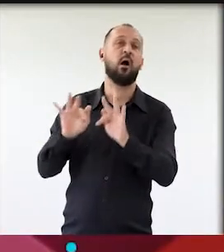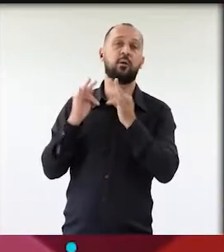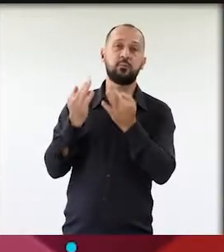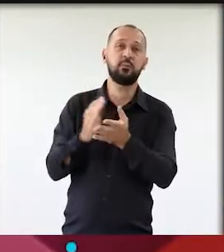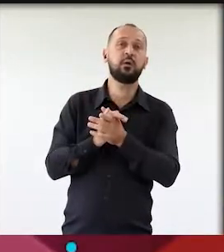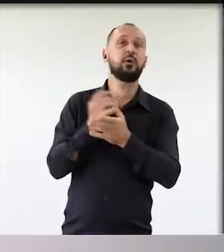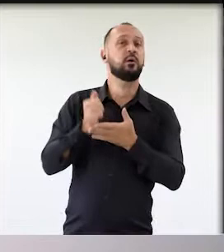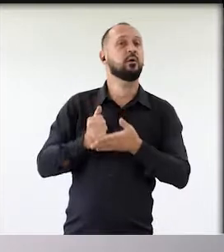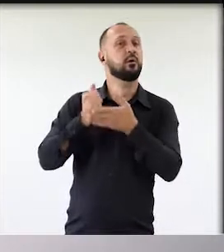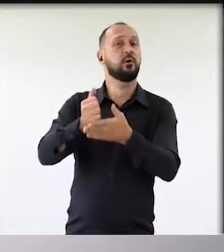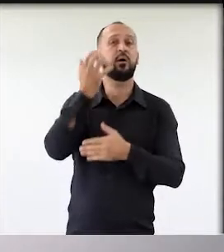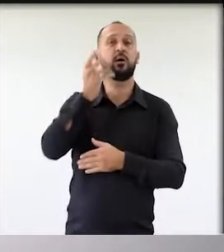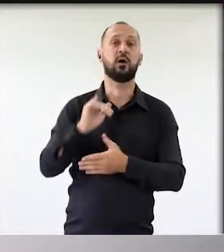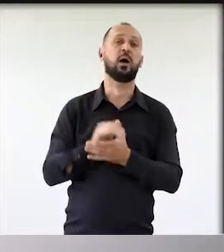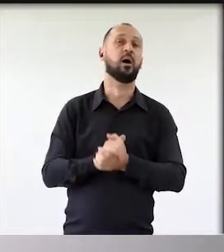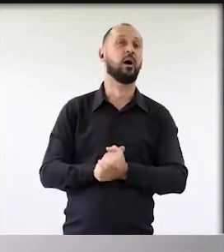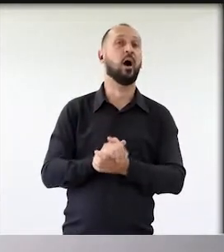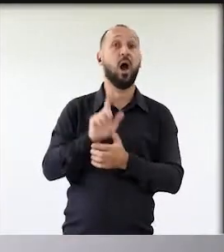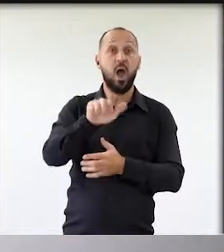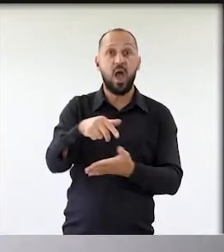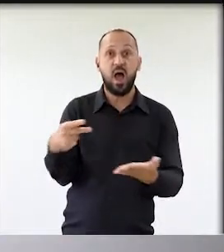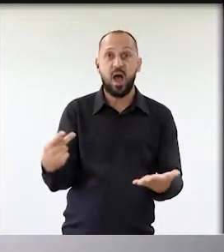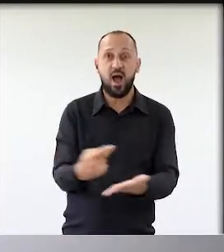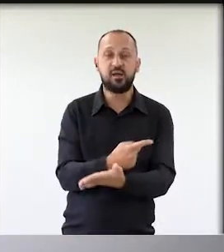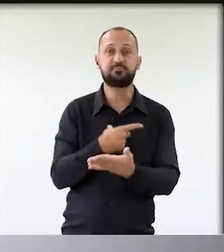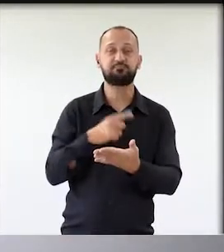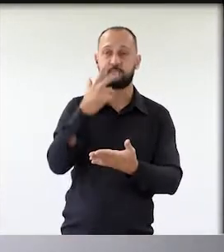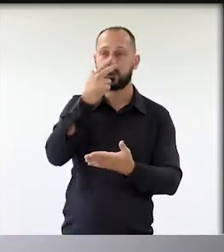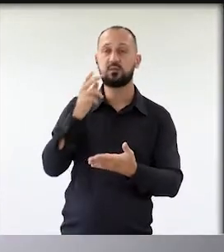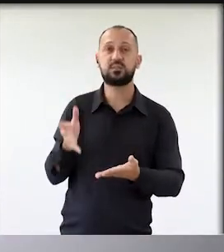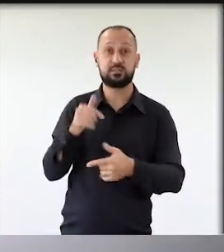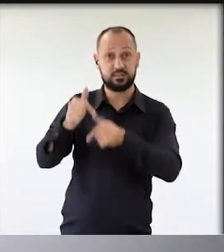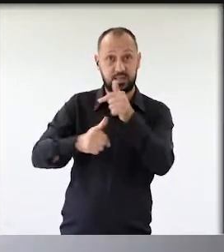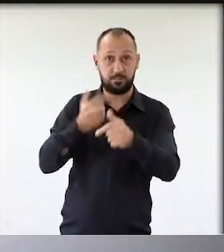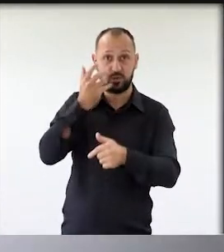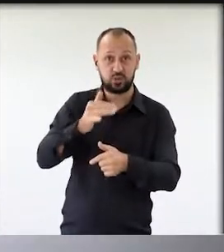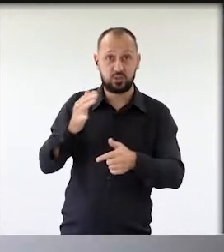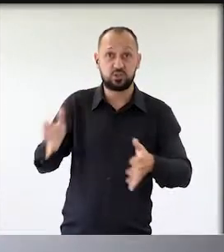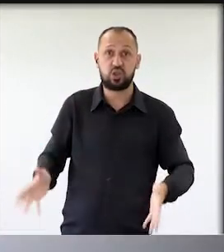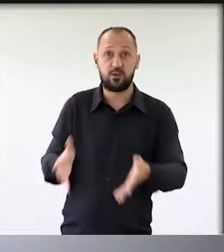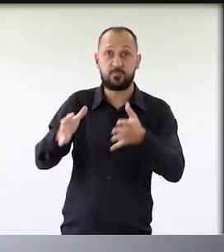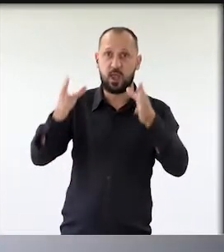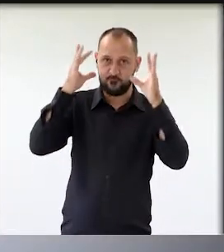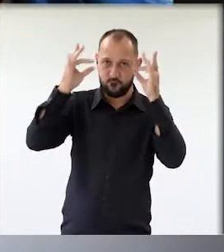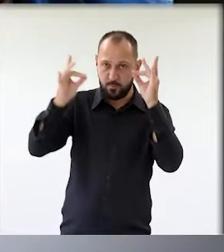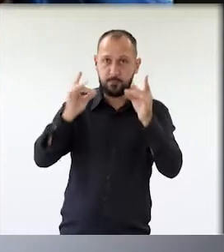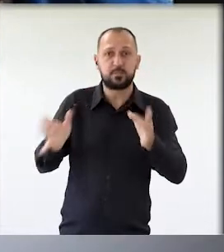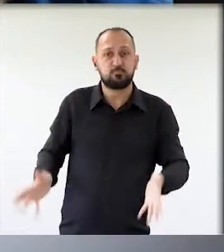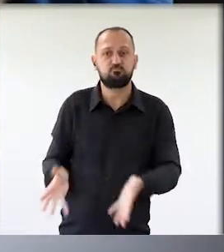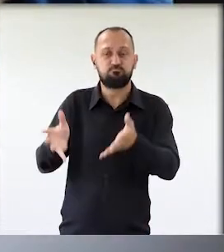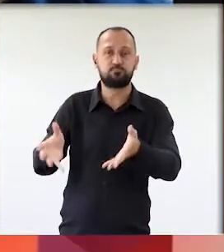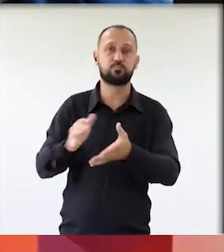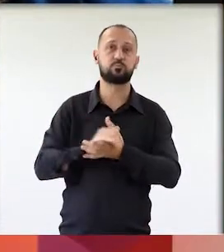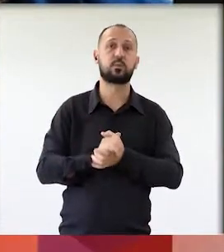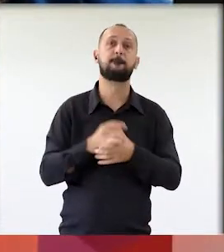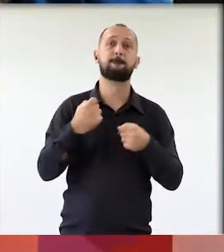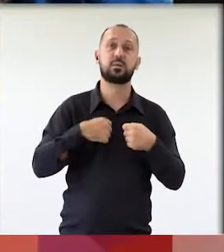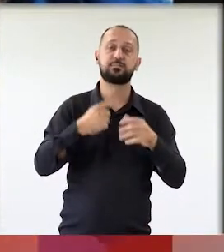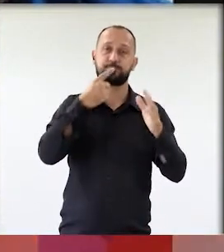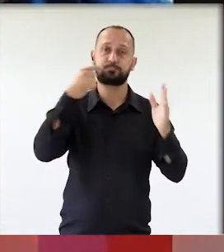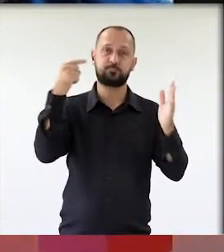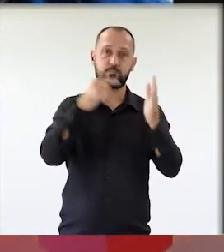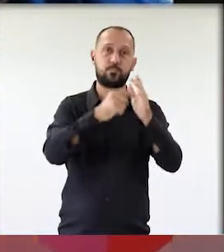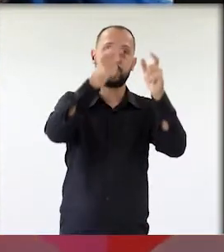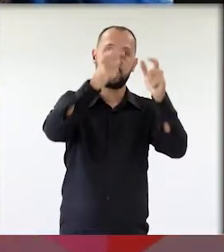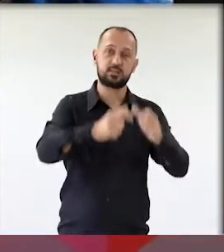eu vou estar ajudando essa família, eu vou ajudar essa criança. Isso é errado, a gente está alimentando esse trabalho informal. Então, a nossa obrigação